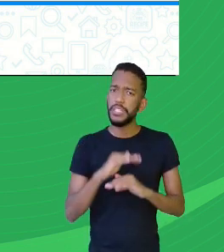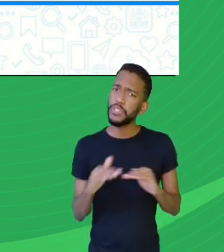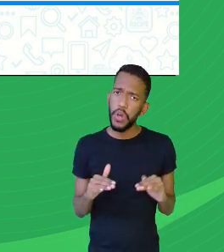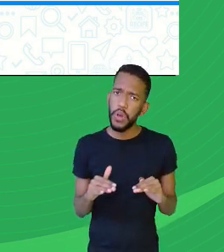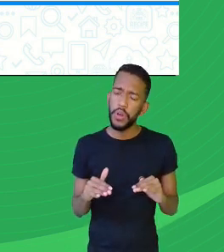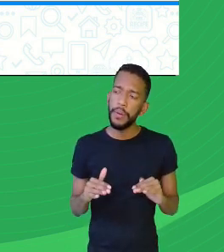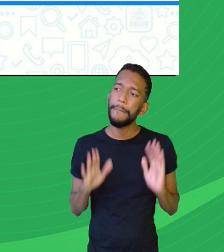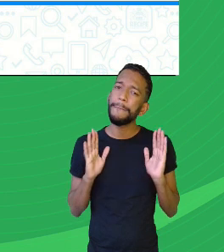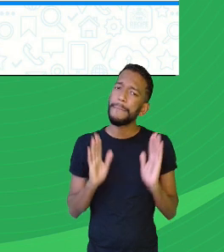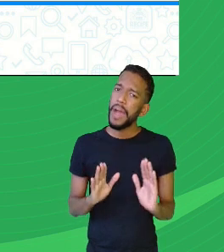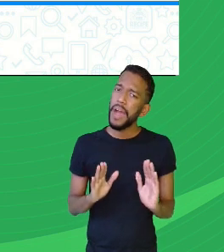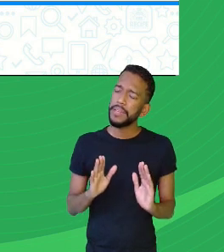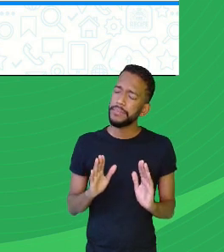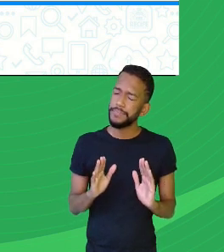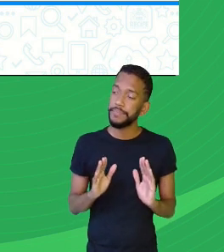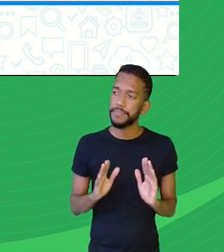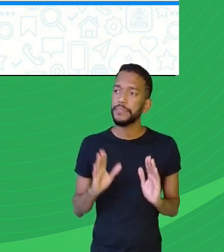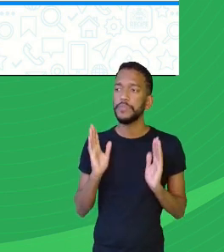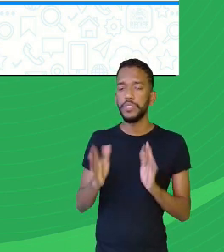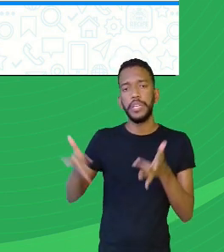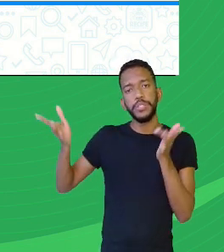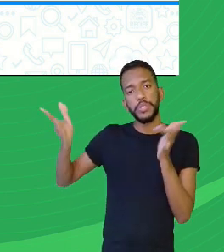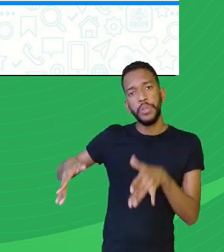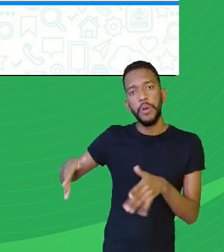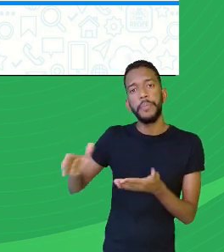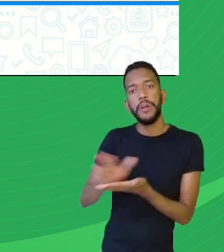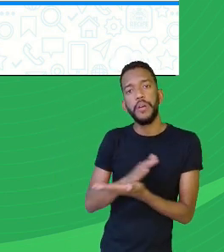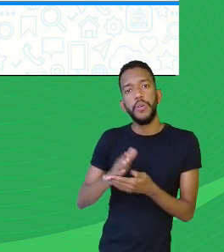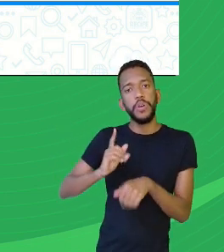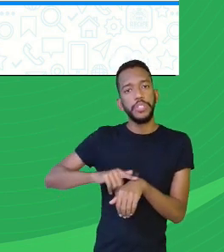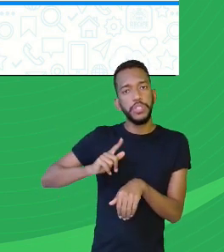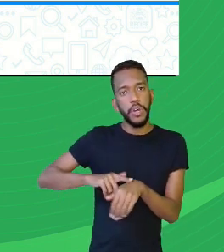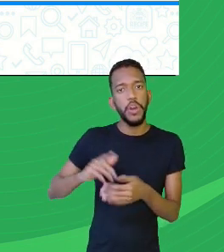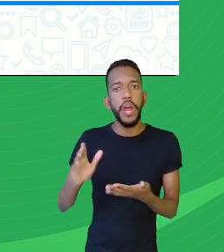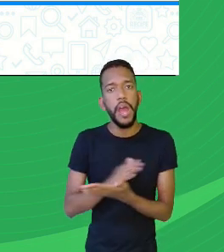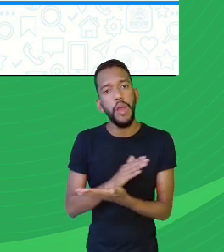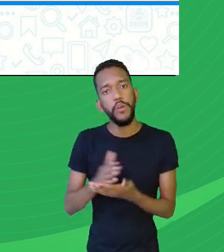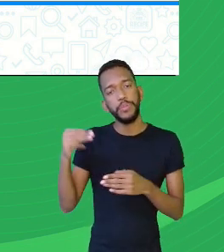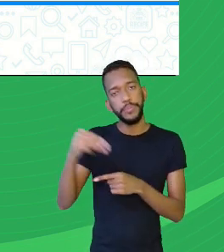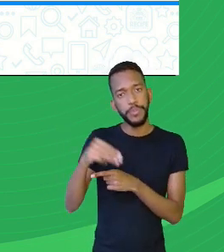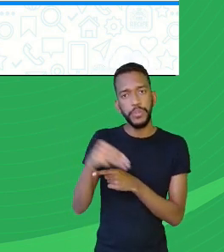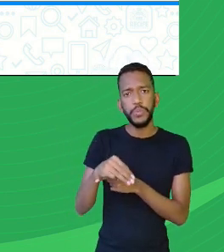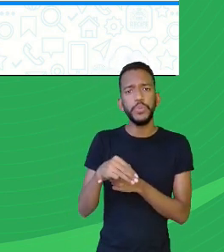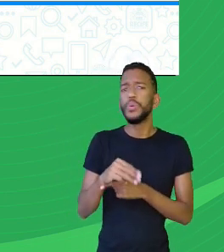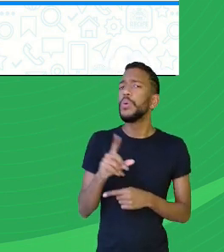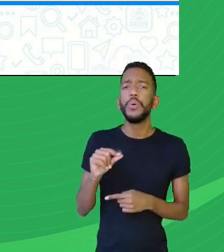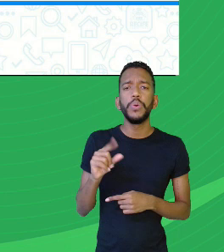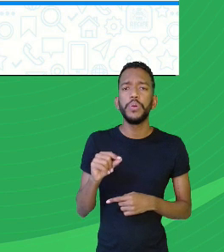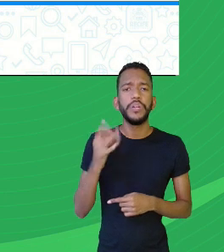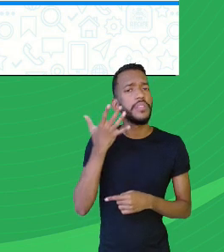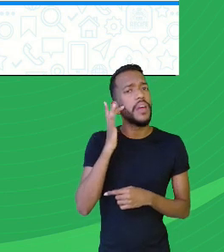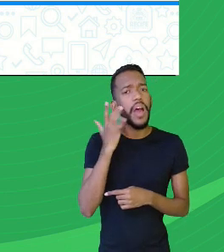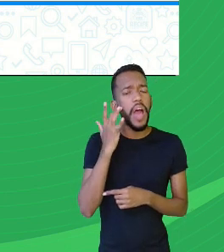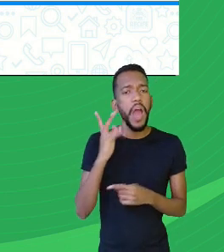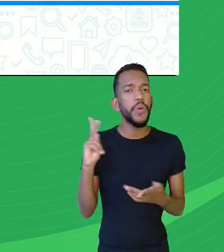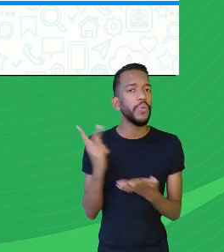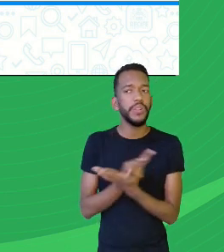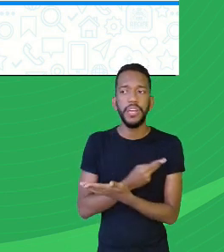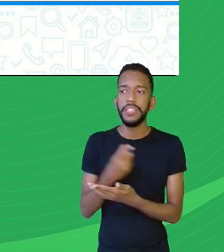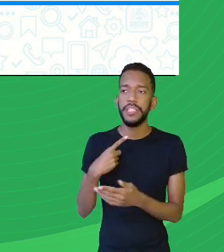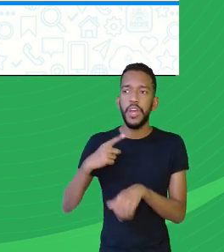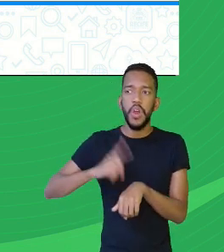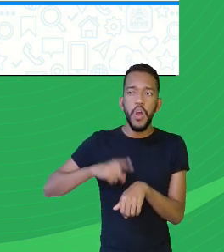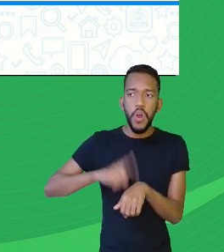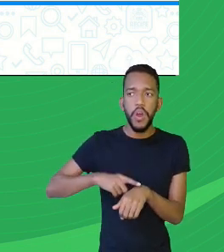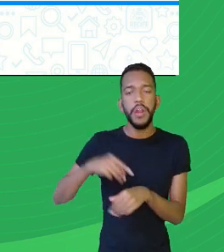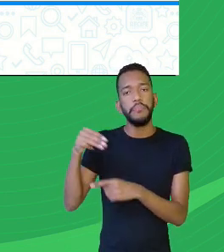365 dias. Mas ficou aí sobrando algumas horas e alguns minutos. O que será que acontece com essas horas